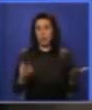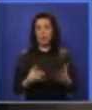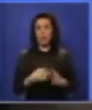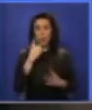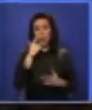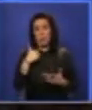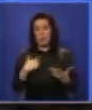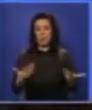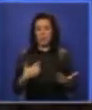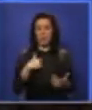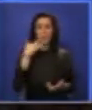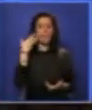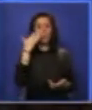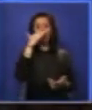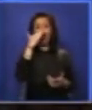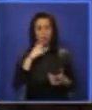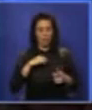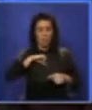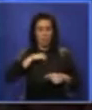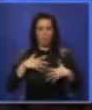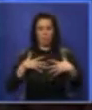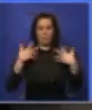de me conhecer. Como era vaidosa aquilo para o meu ego.